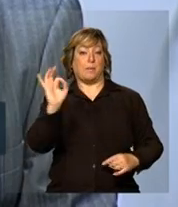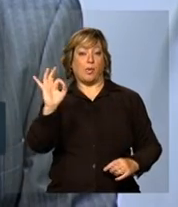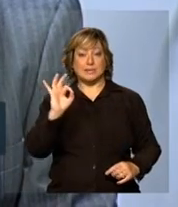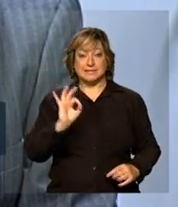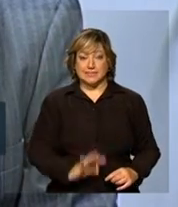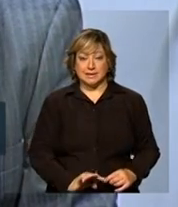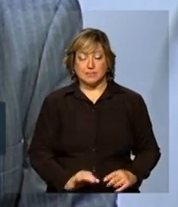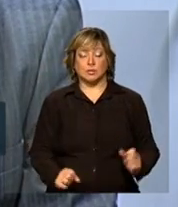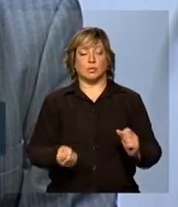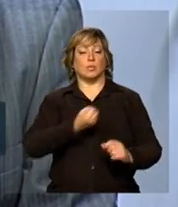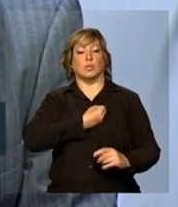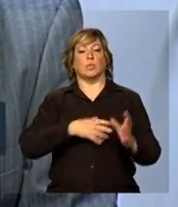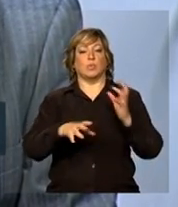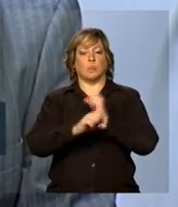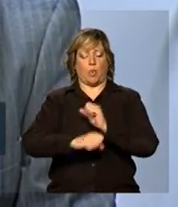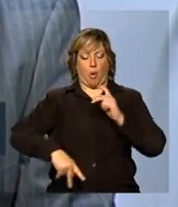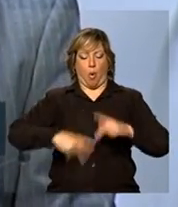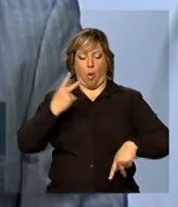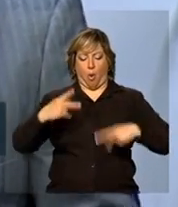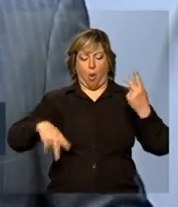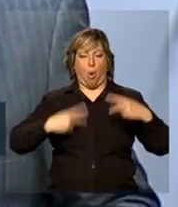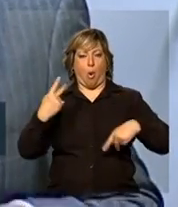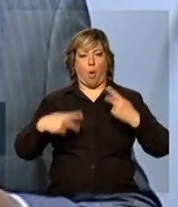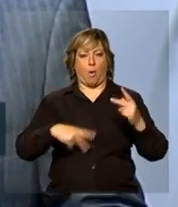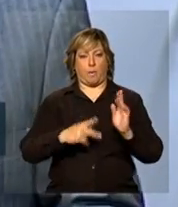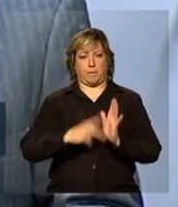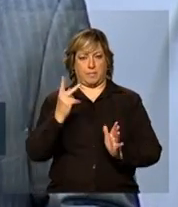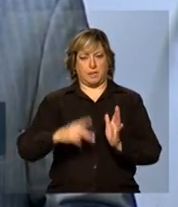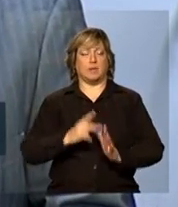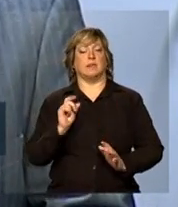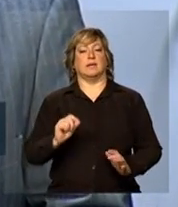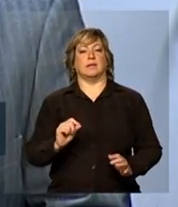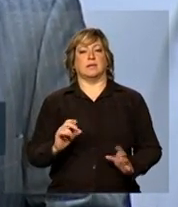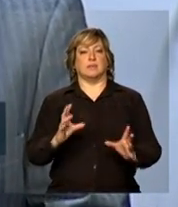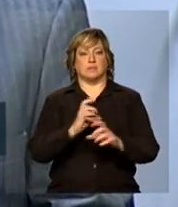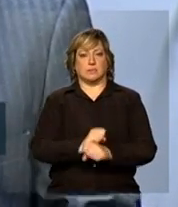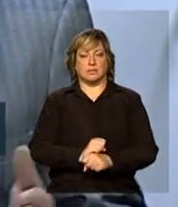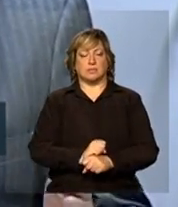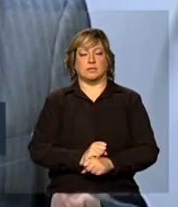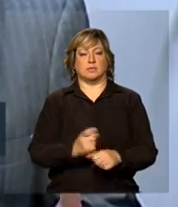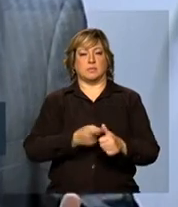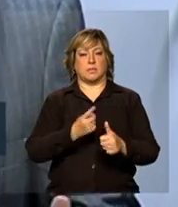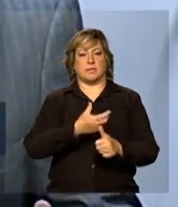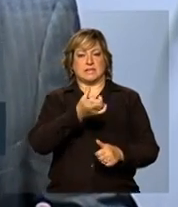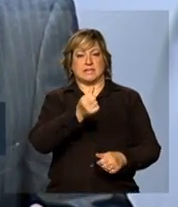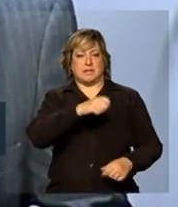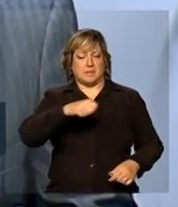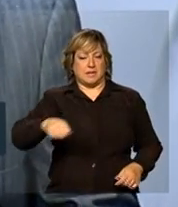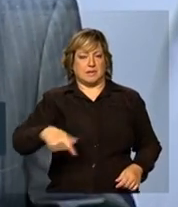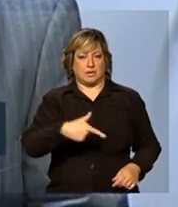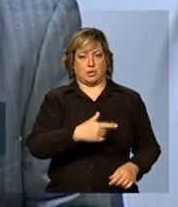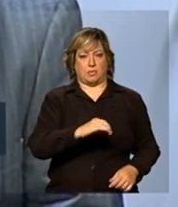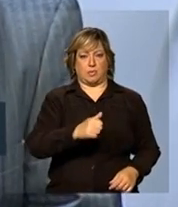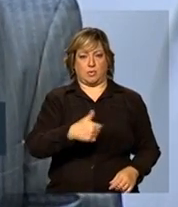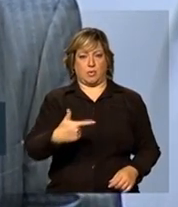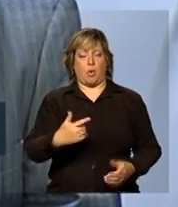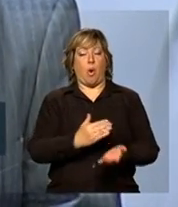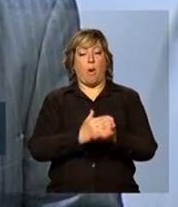número de transplantes realizados no primeiro semestre de 2012, comparando com os primeiros seis meses do